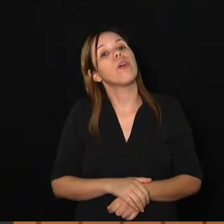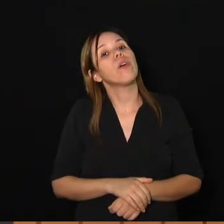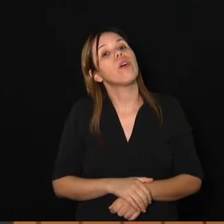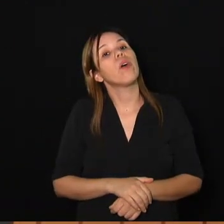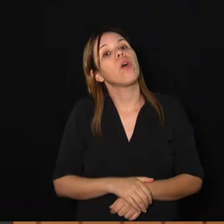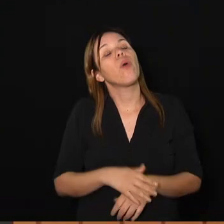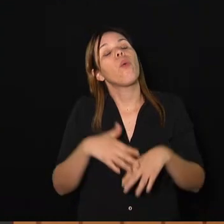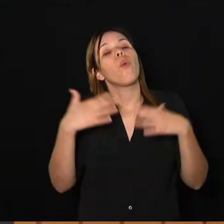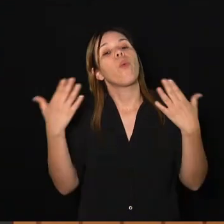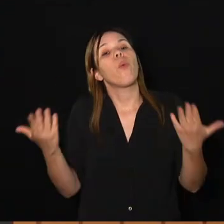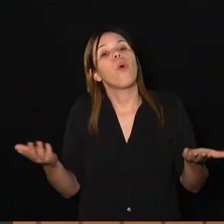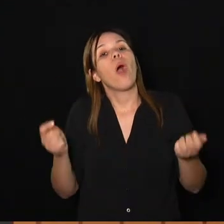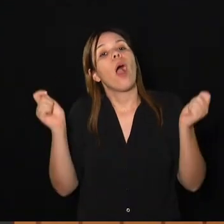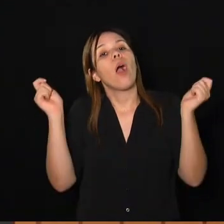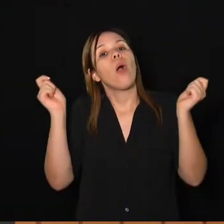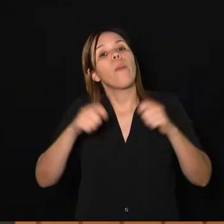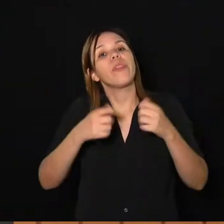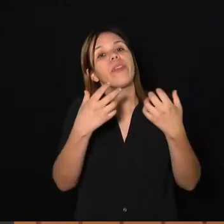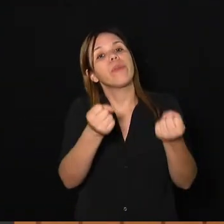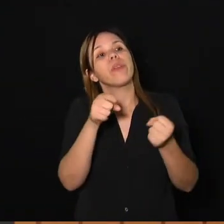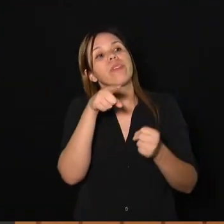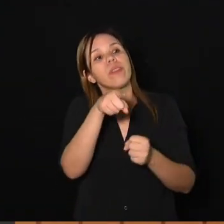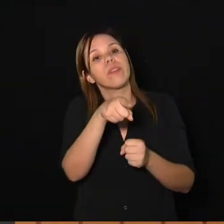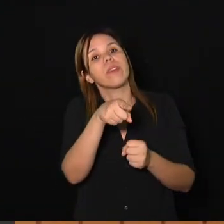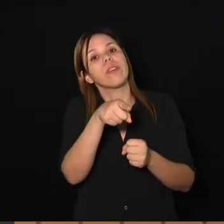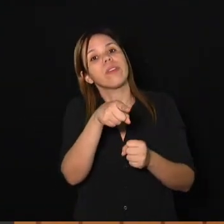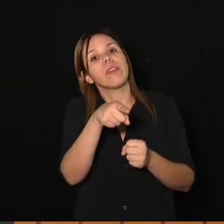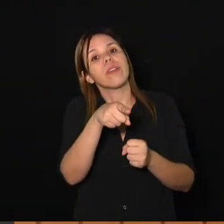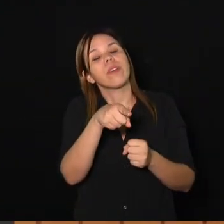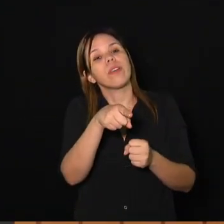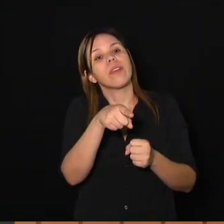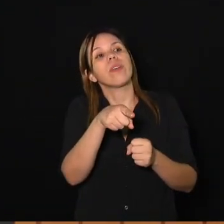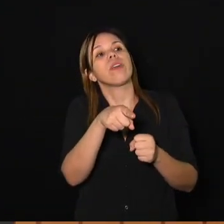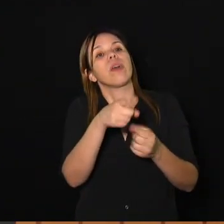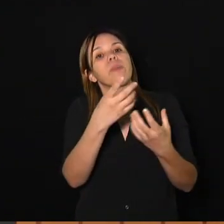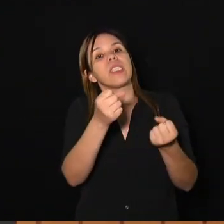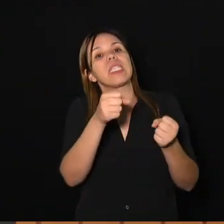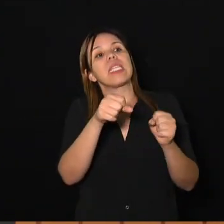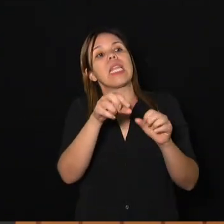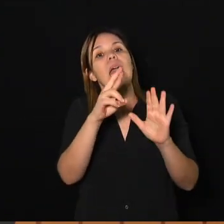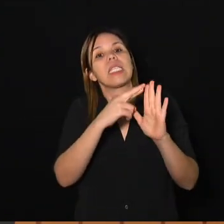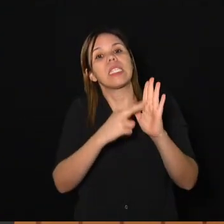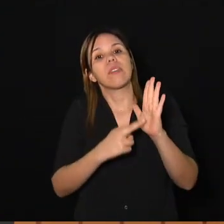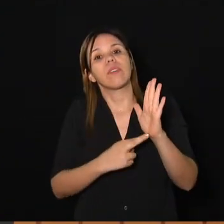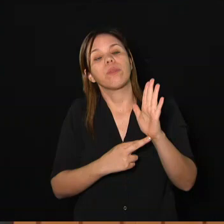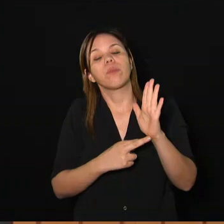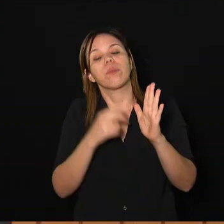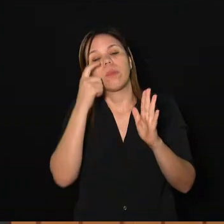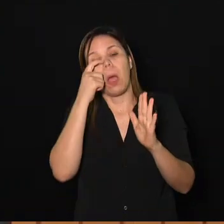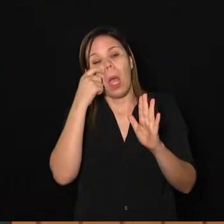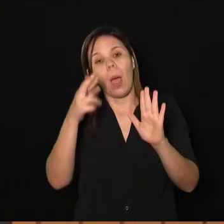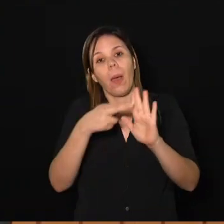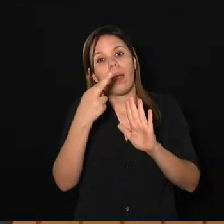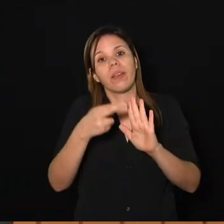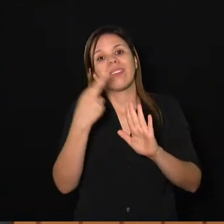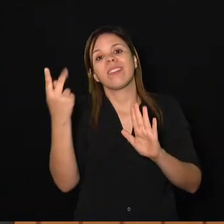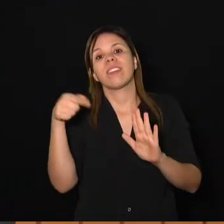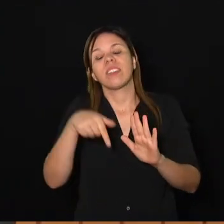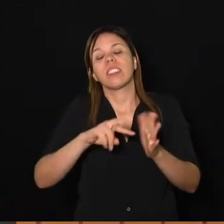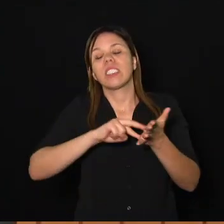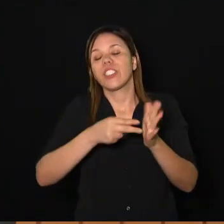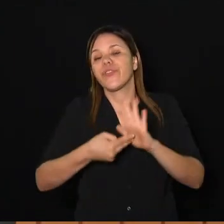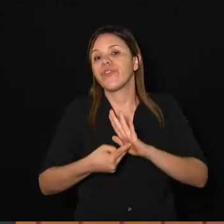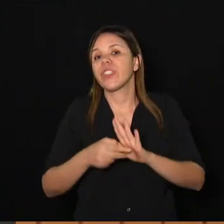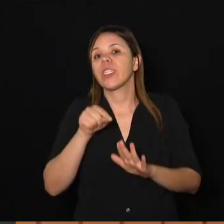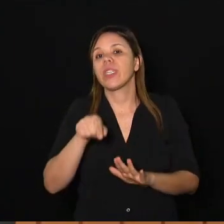competência para a regulamentação é privativa da união o que que isso significa significa que o